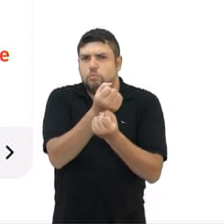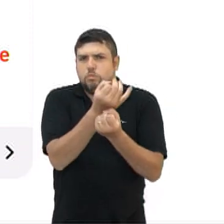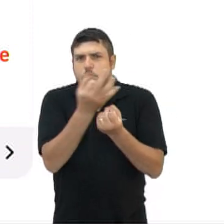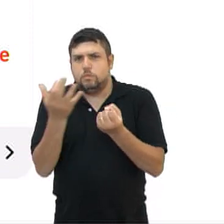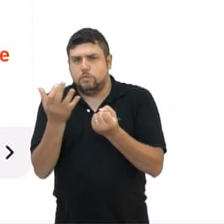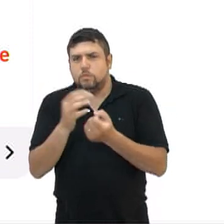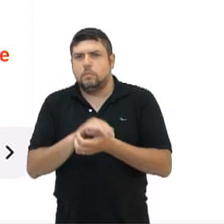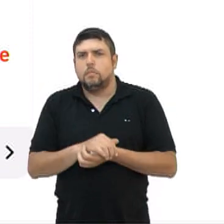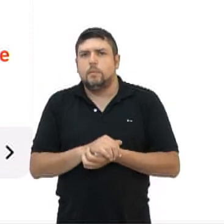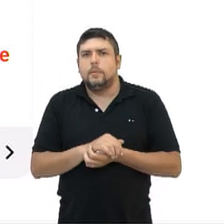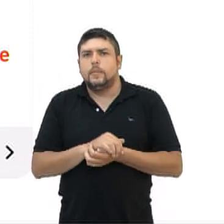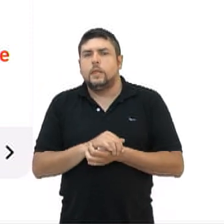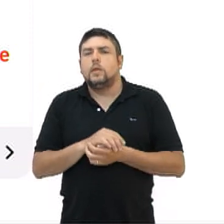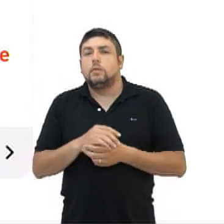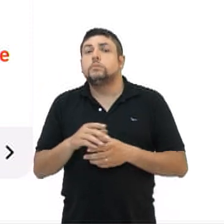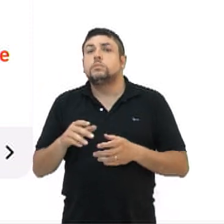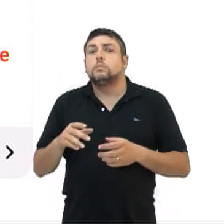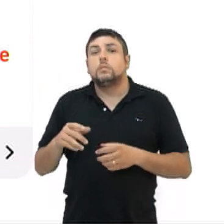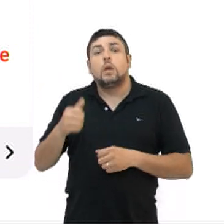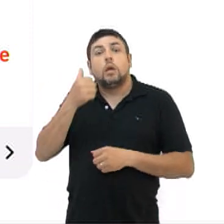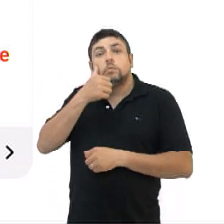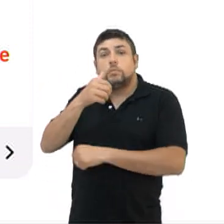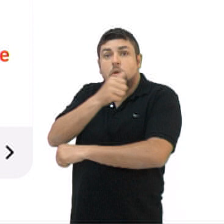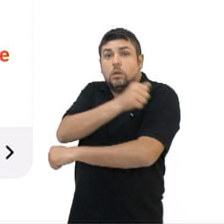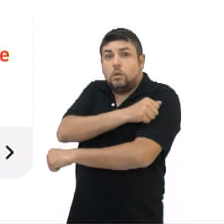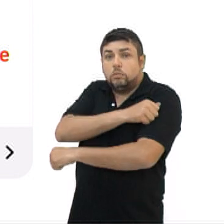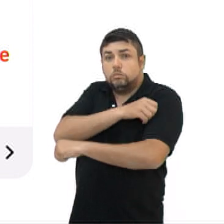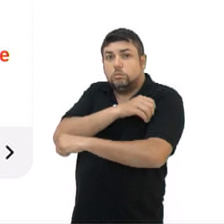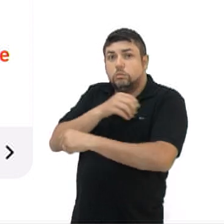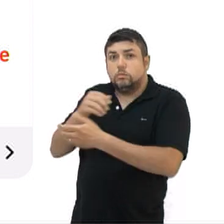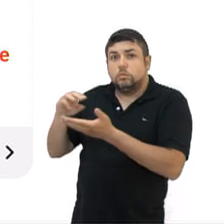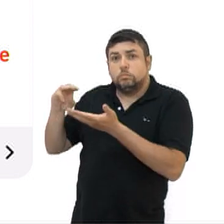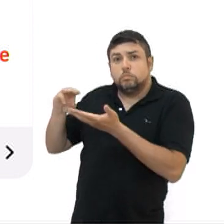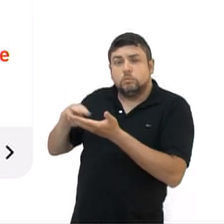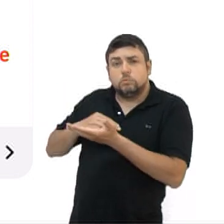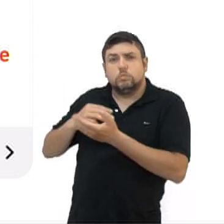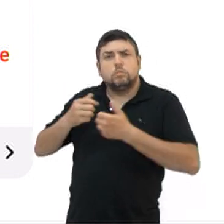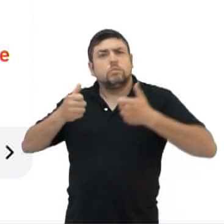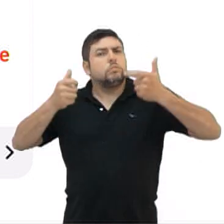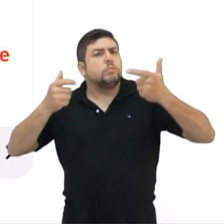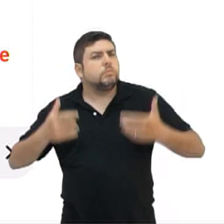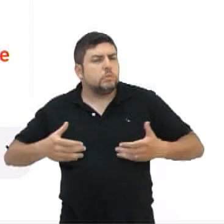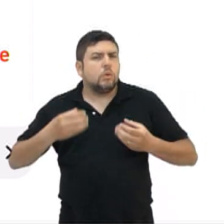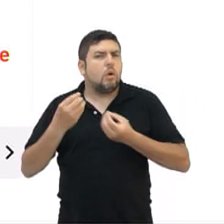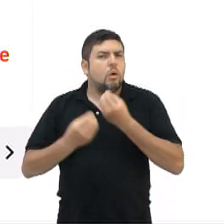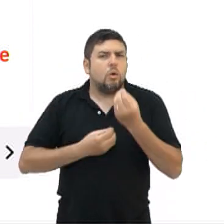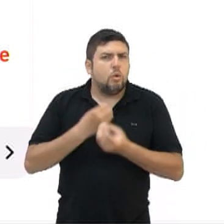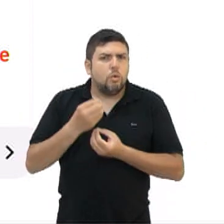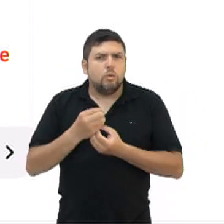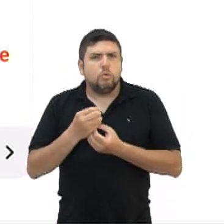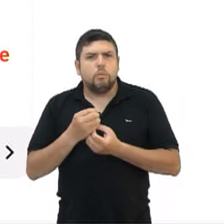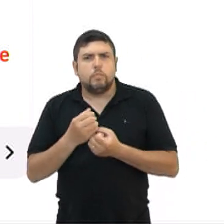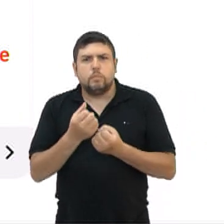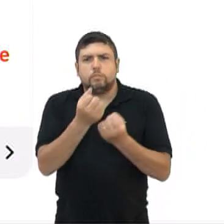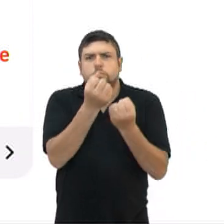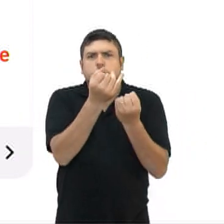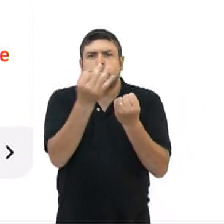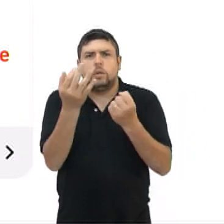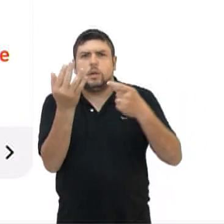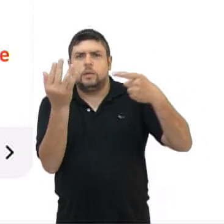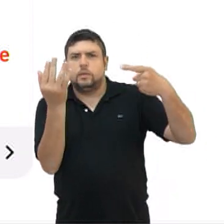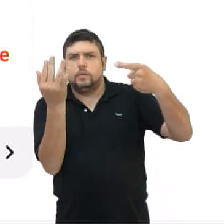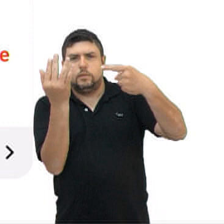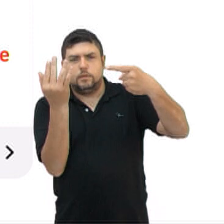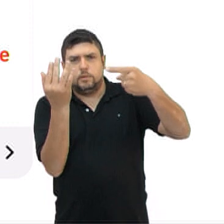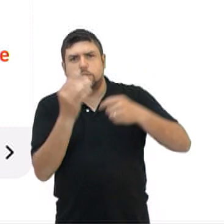recebi de uma aluna que pediu para falar sobre fração com expoente negativo, tá? A gente vai trabalhar todos os assuntos que